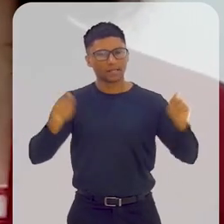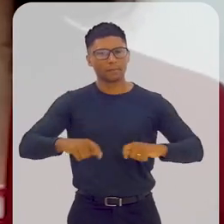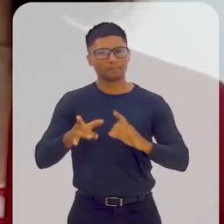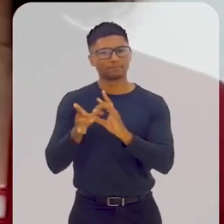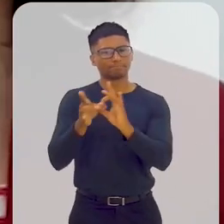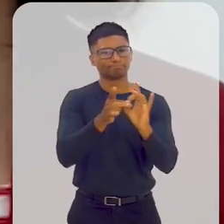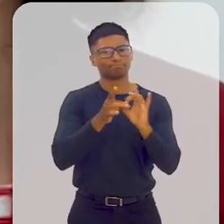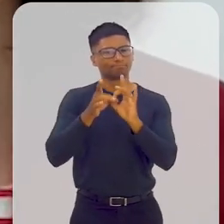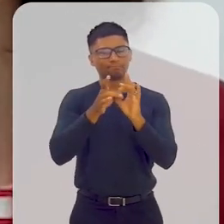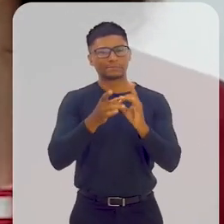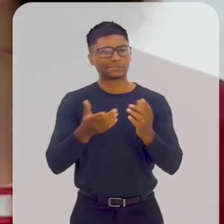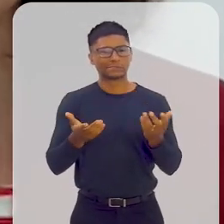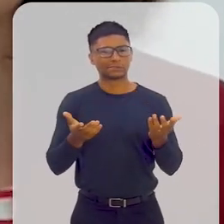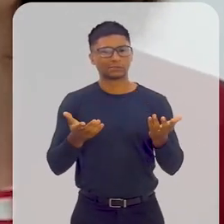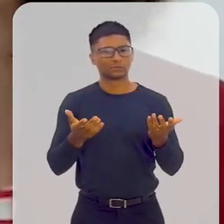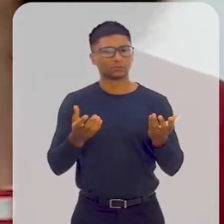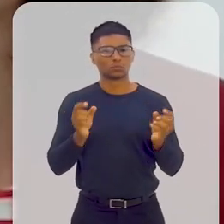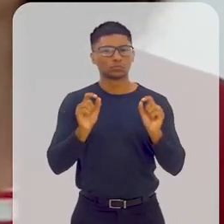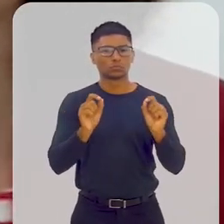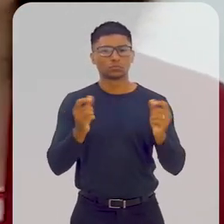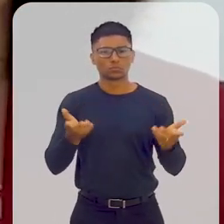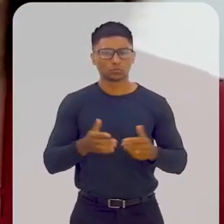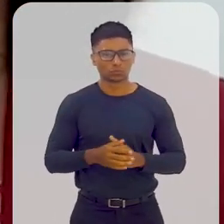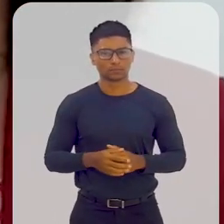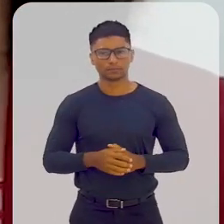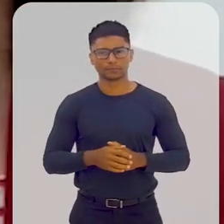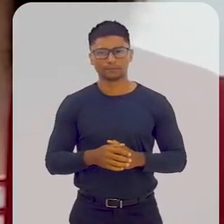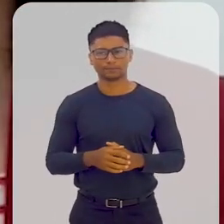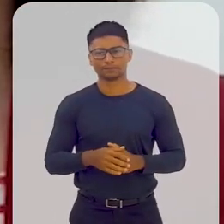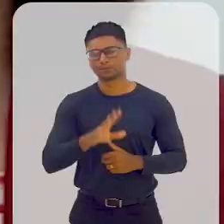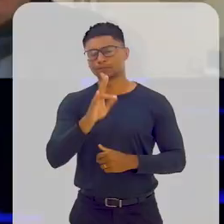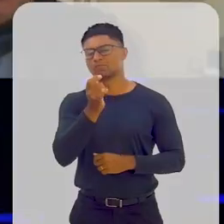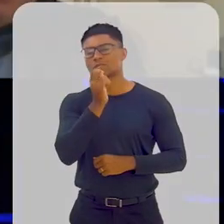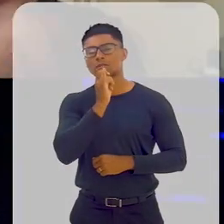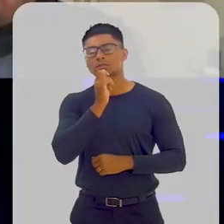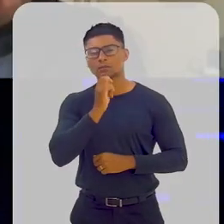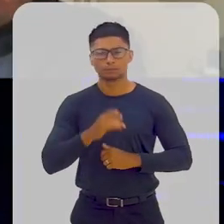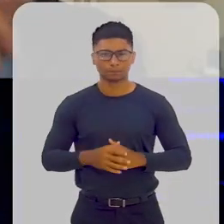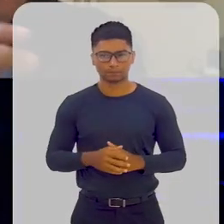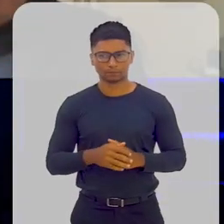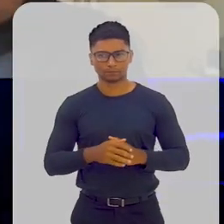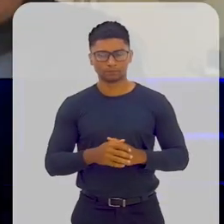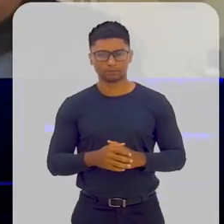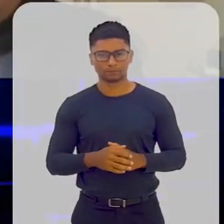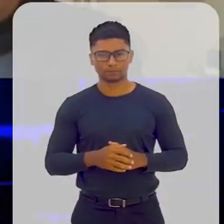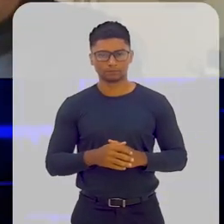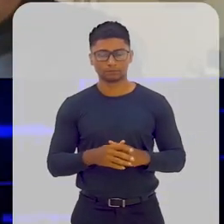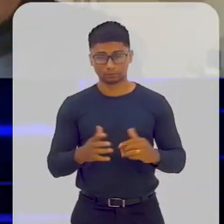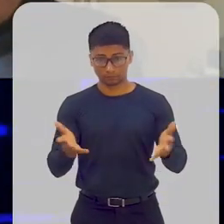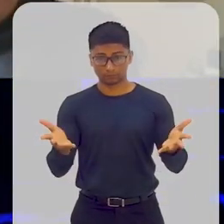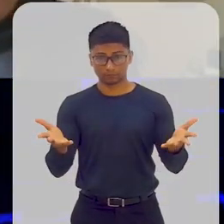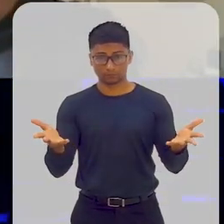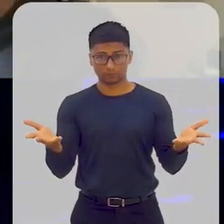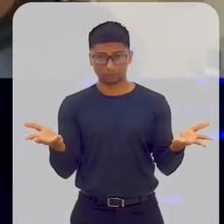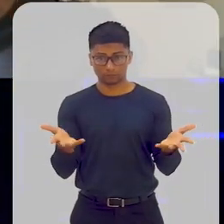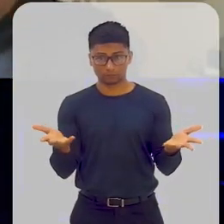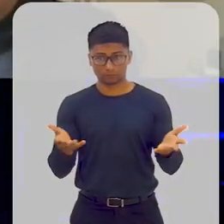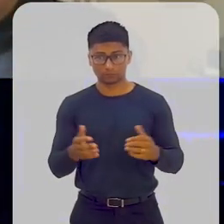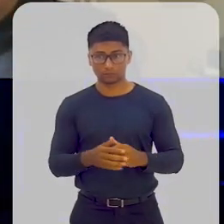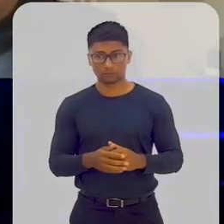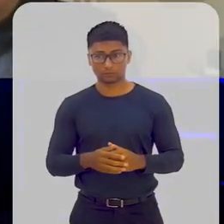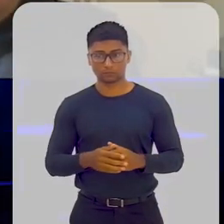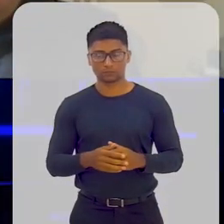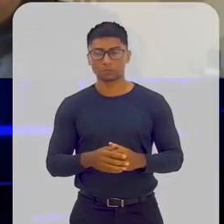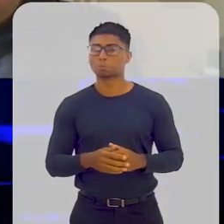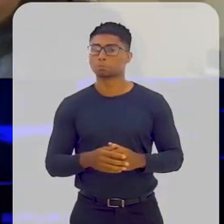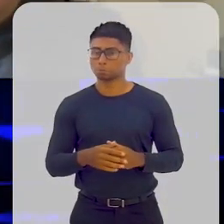precisam ser levadas à frente nas políticas públicas? Sim, eu vou te dar um exemplo concreto. É,